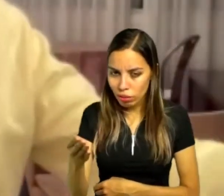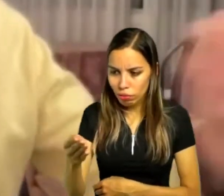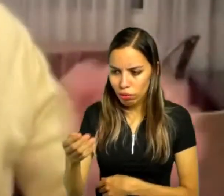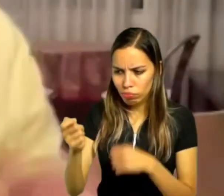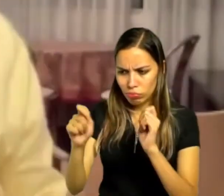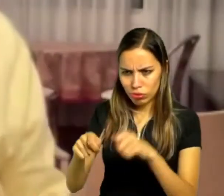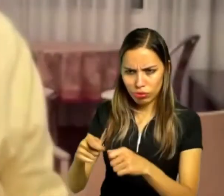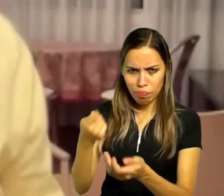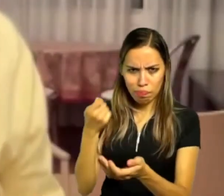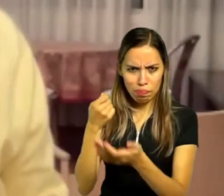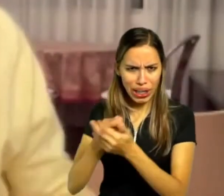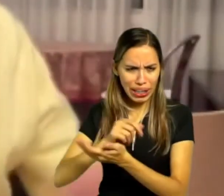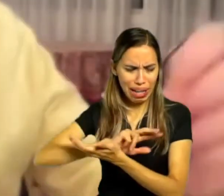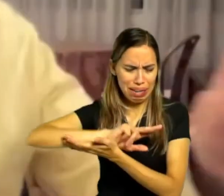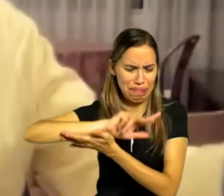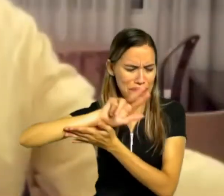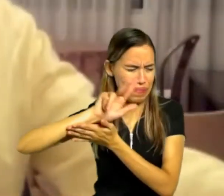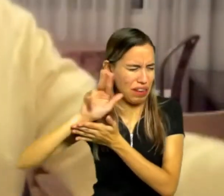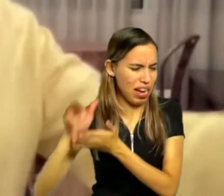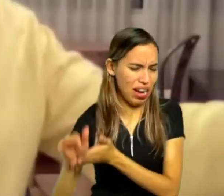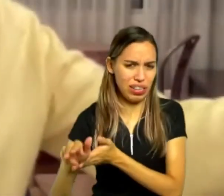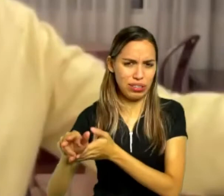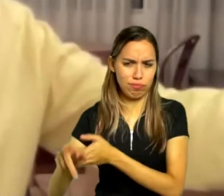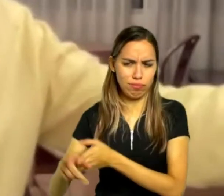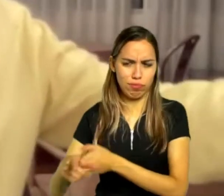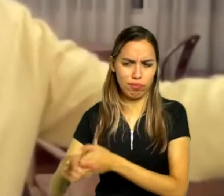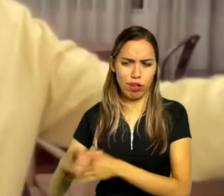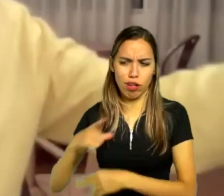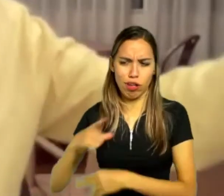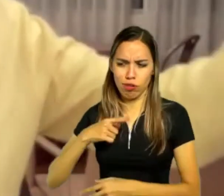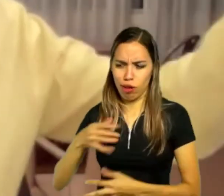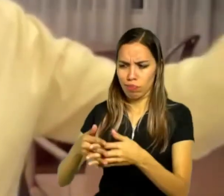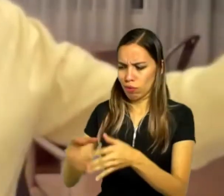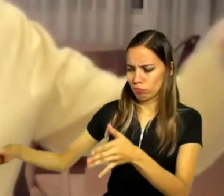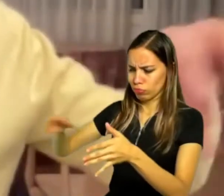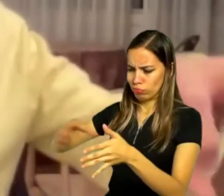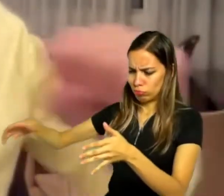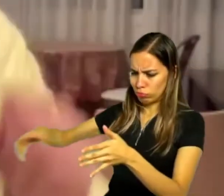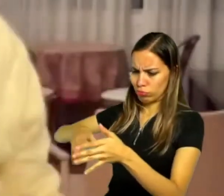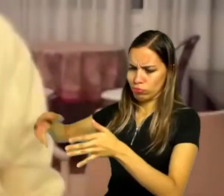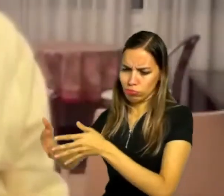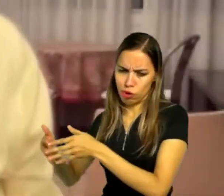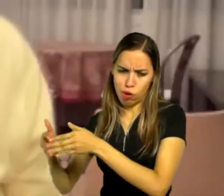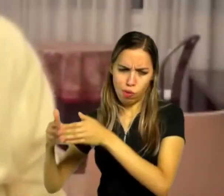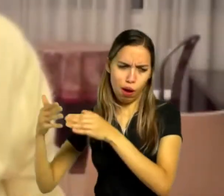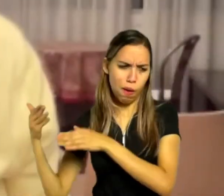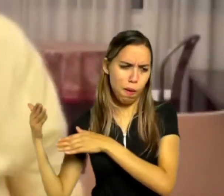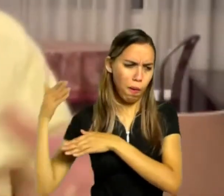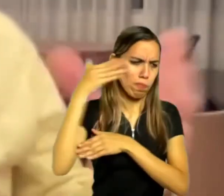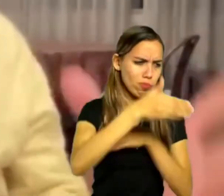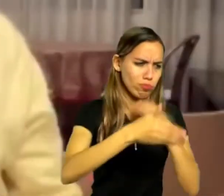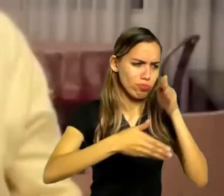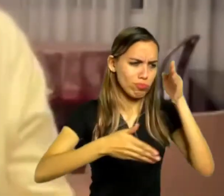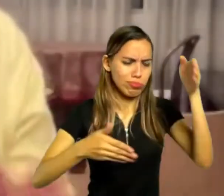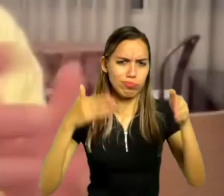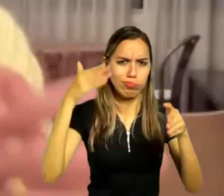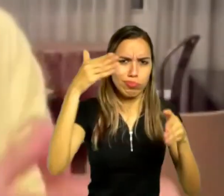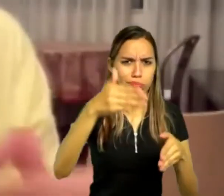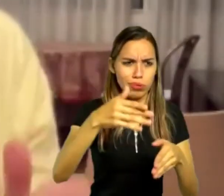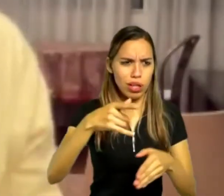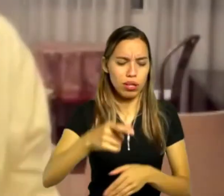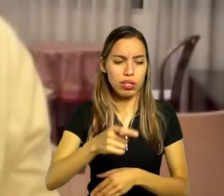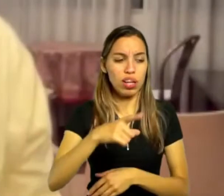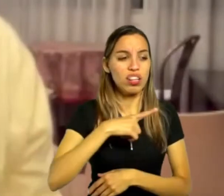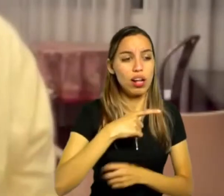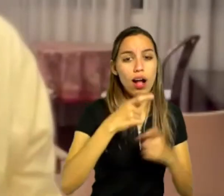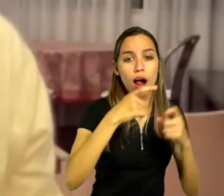a distribuição. Mandamos equipes para criar centros nos hospitais de controle, gabinetes